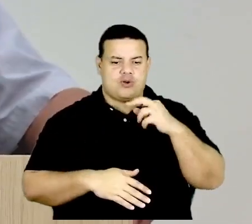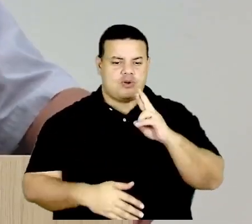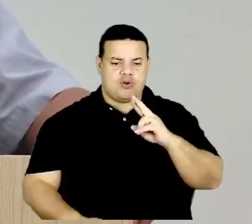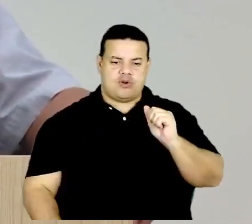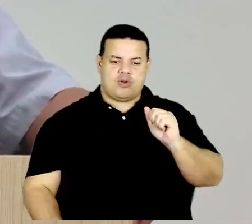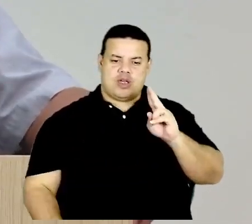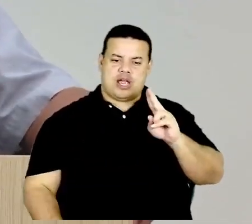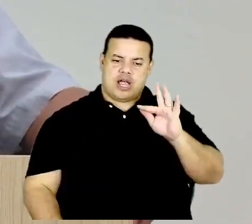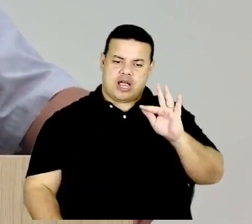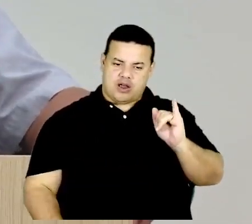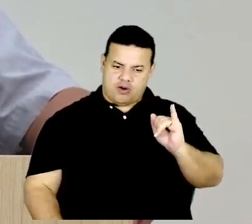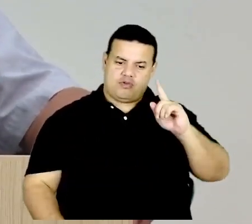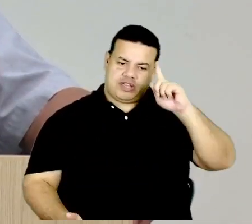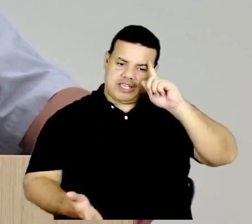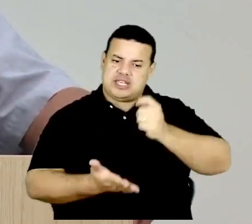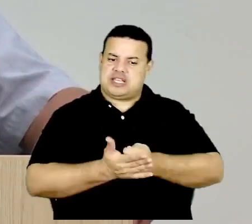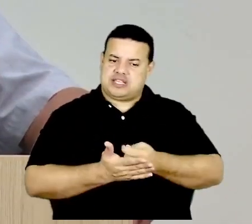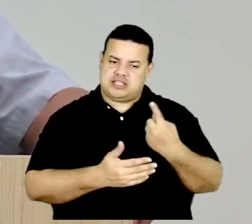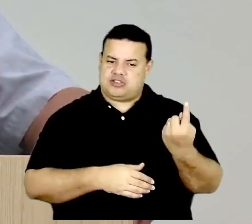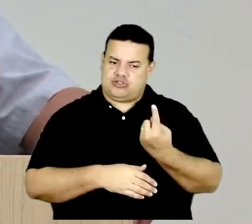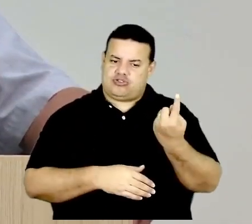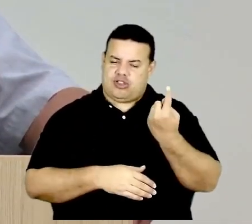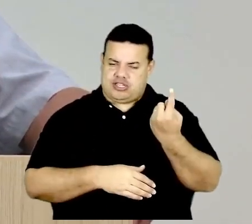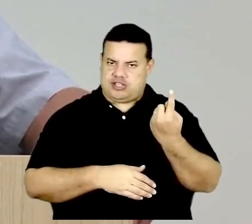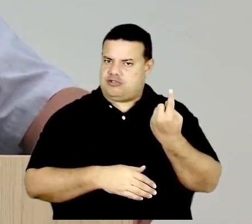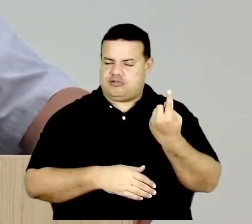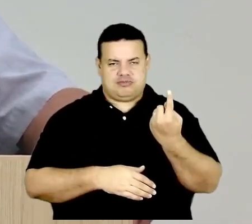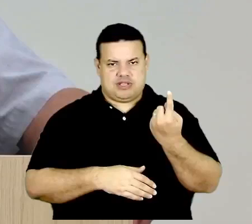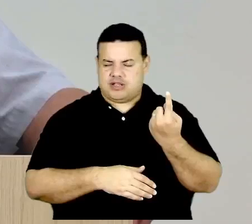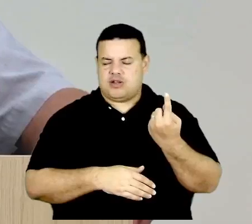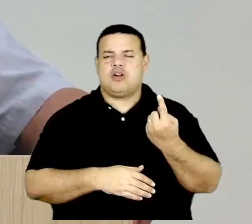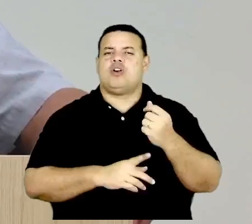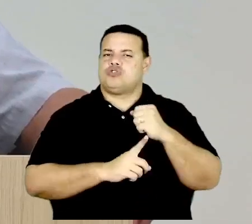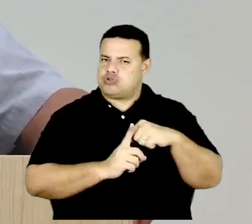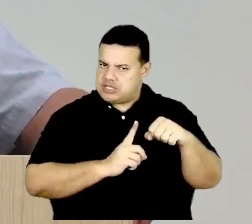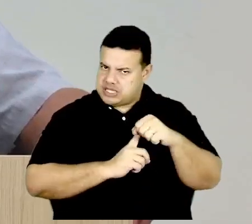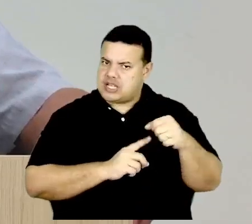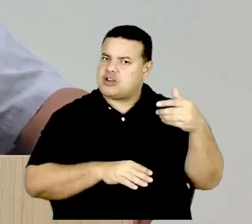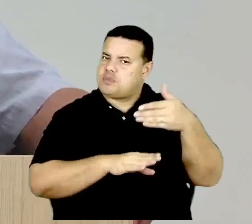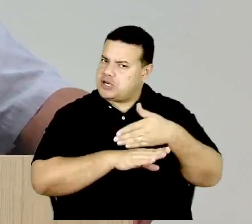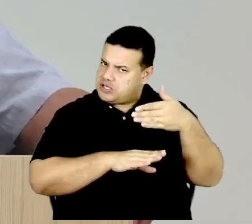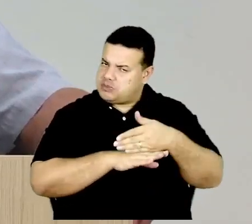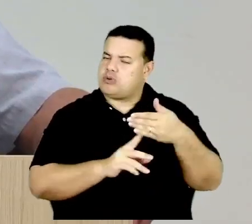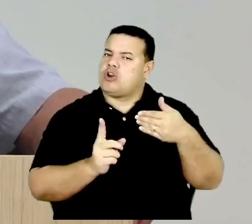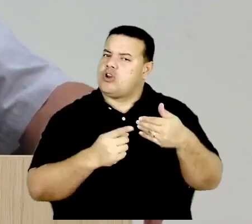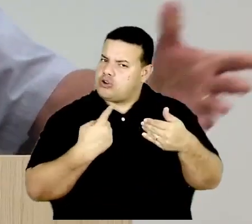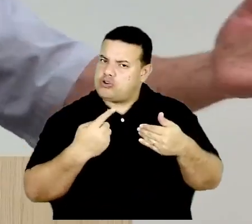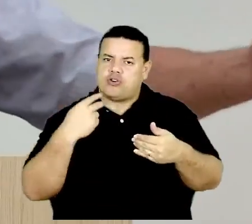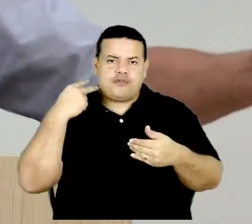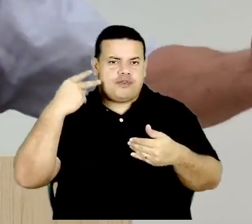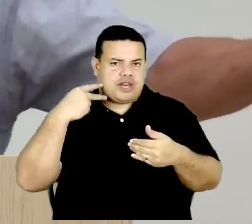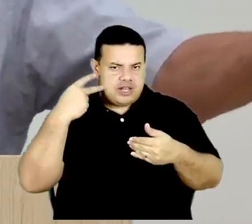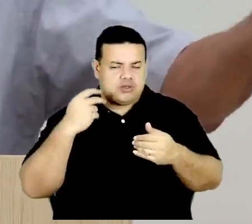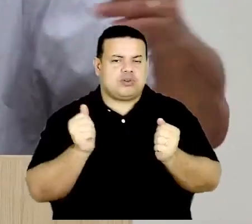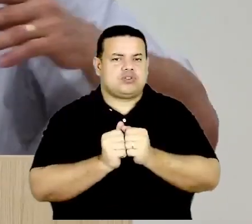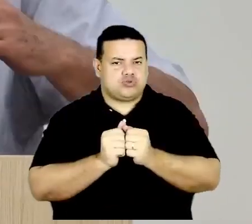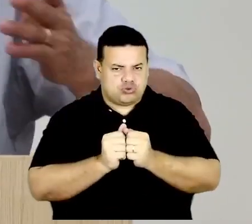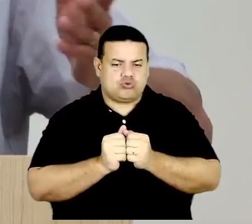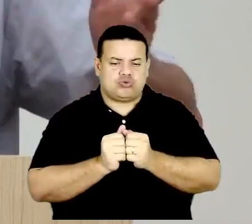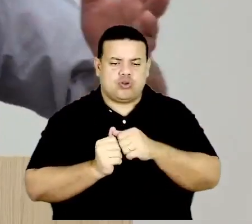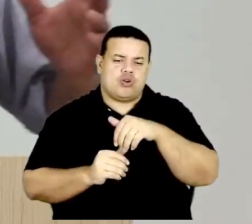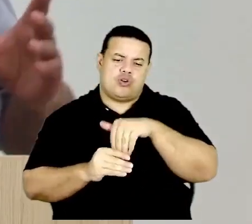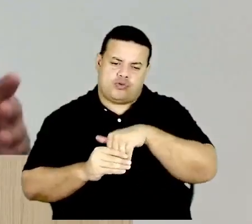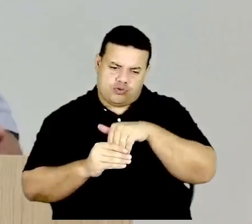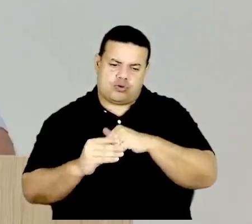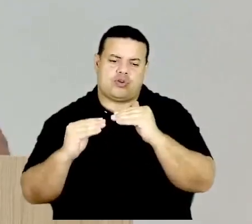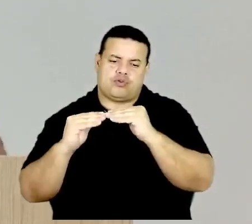decidi isso sozinho. Parte da sociedade participou e nós, vereadores, também participamos dessa elaboração. Uns votaram a favor,